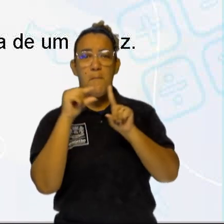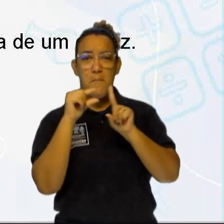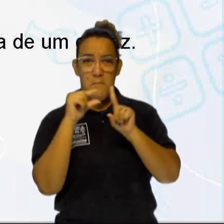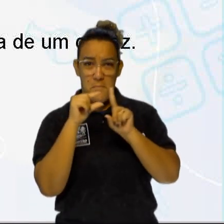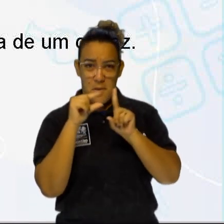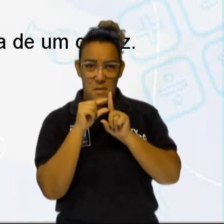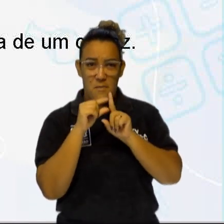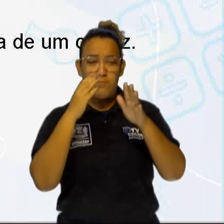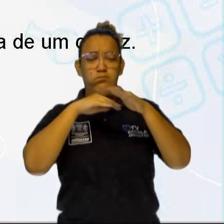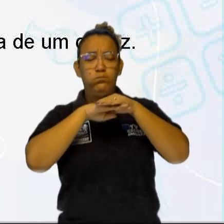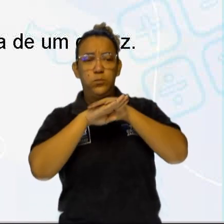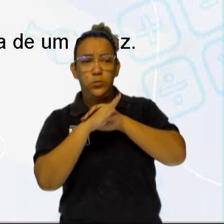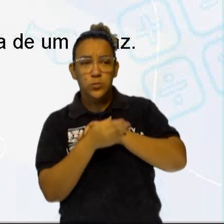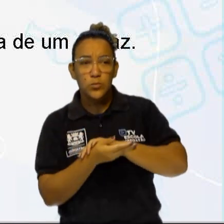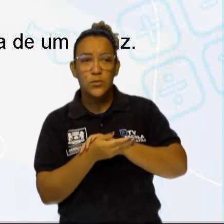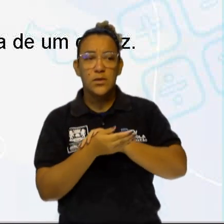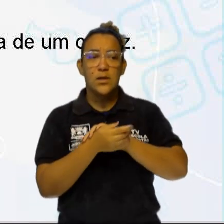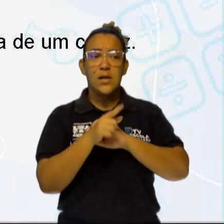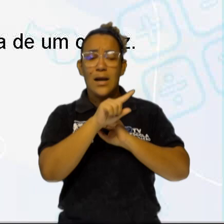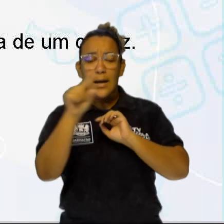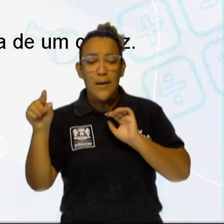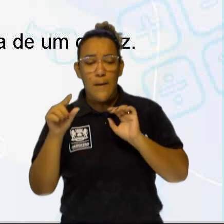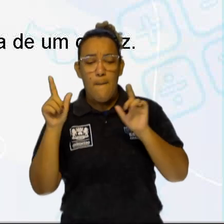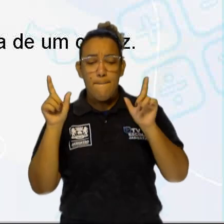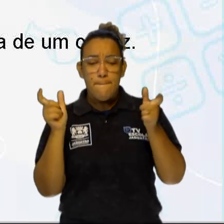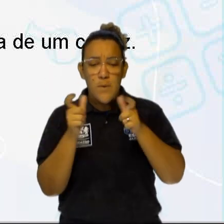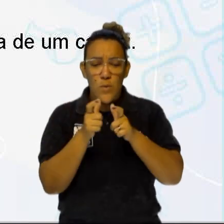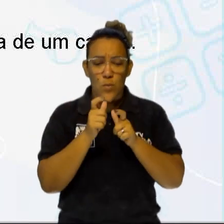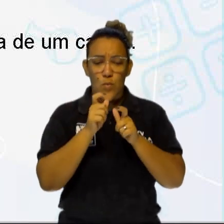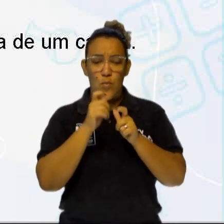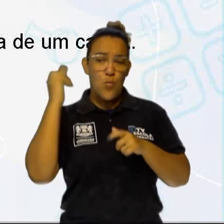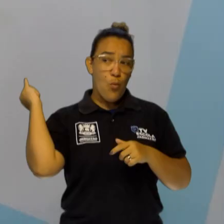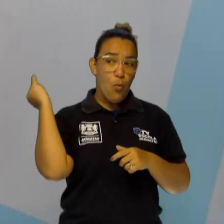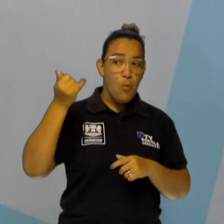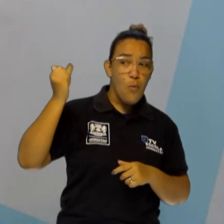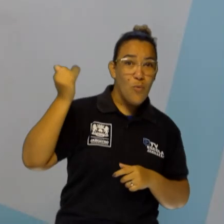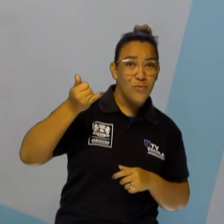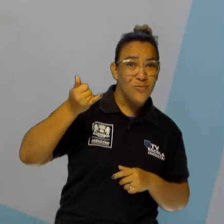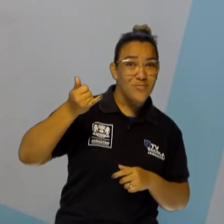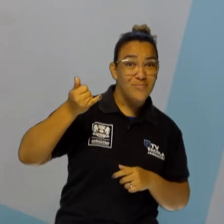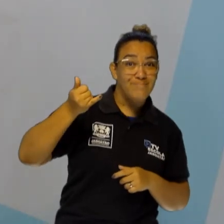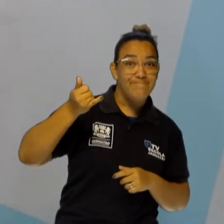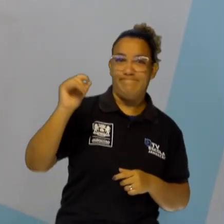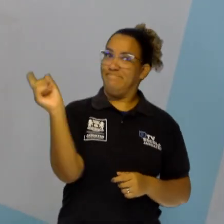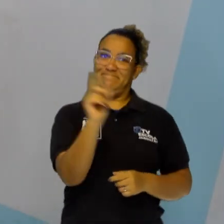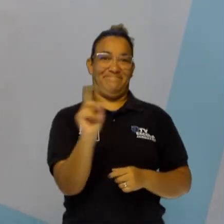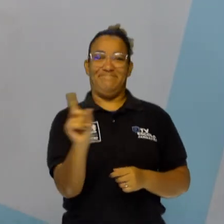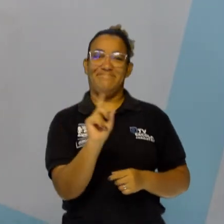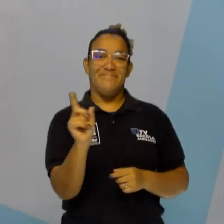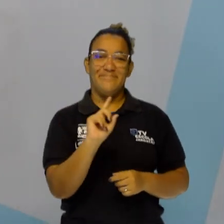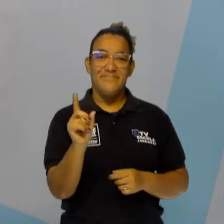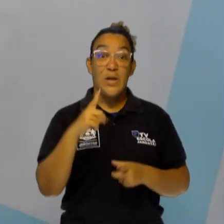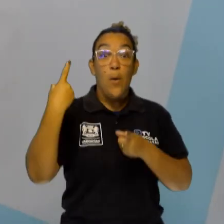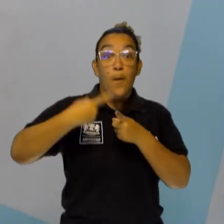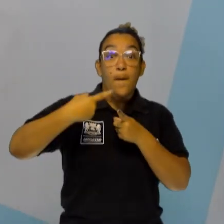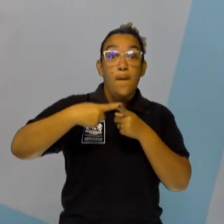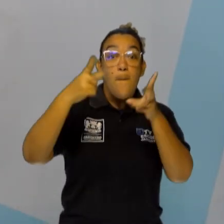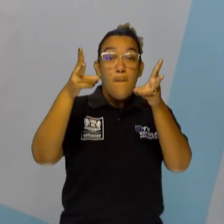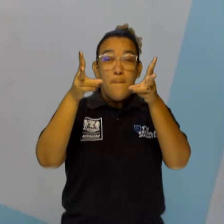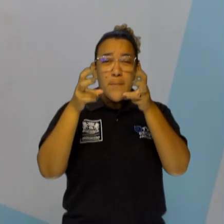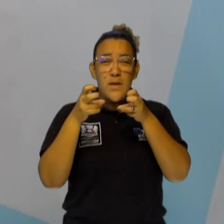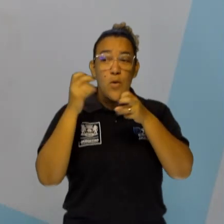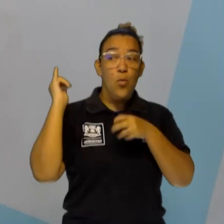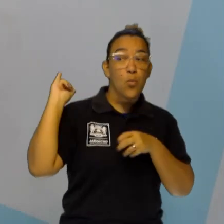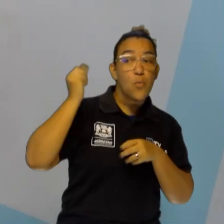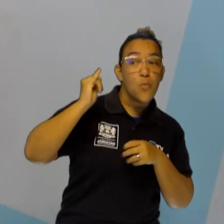comportam, trata-se de um pequeno conto. Também não, pessoal. Vamos observar aí que, se fosse um conto, a